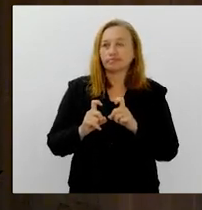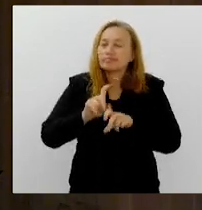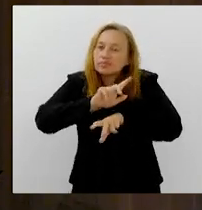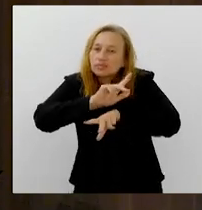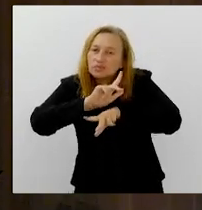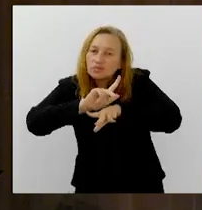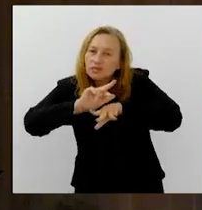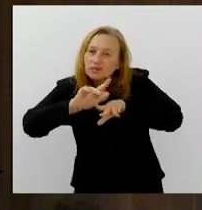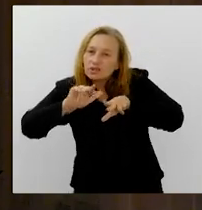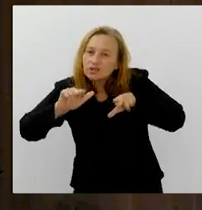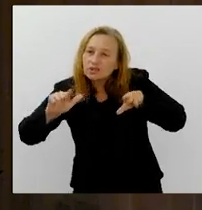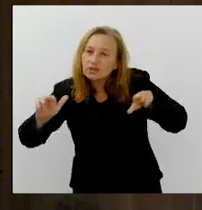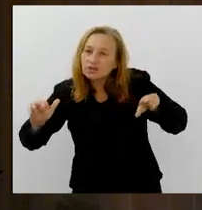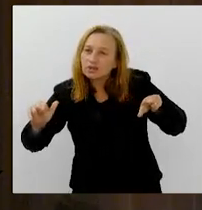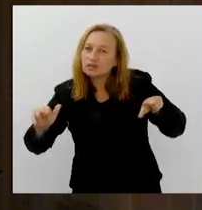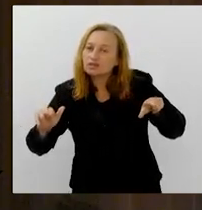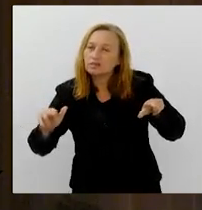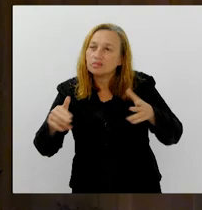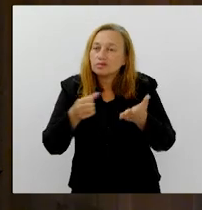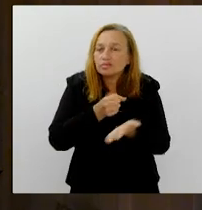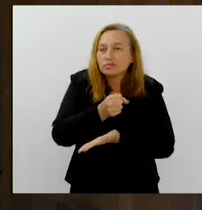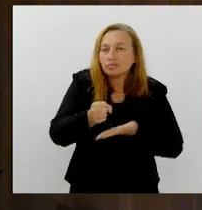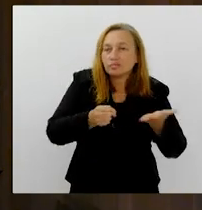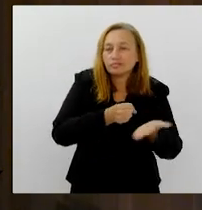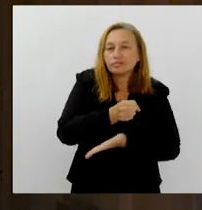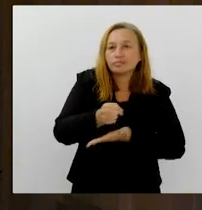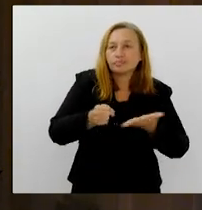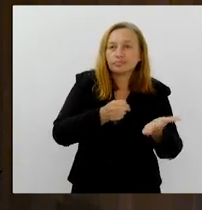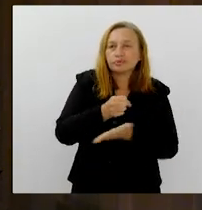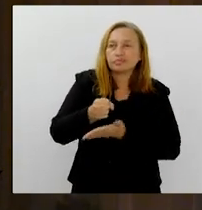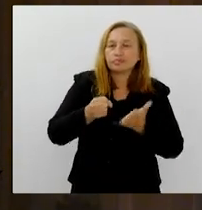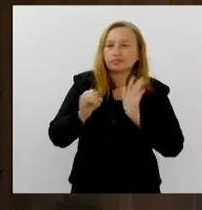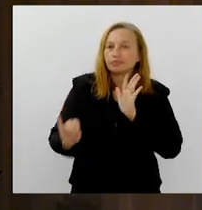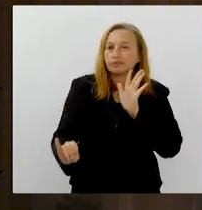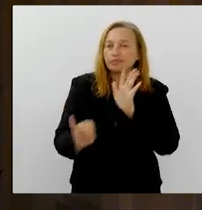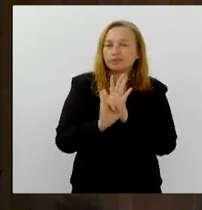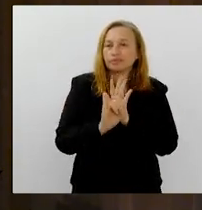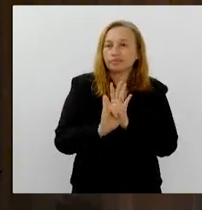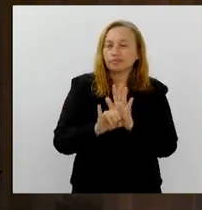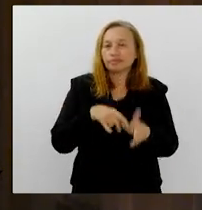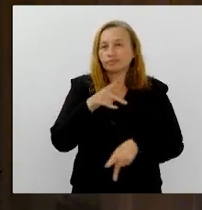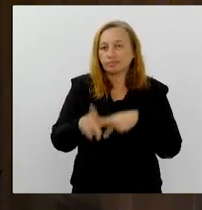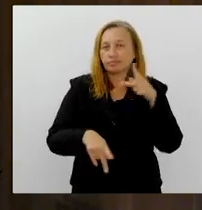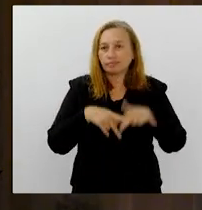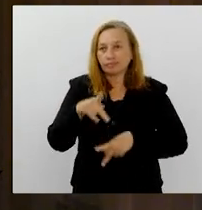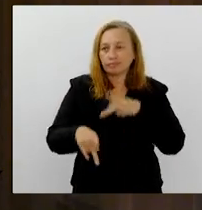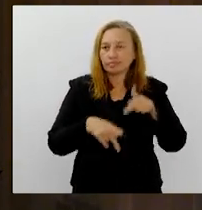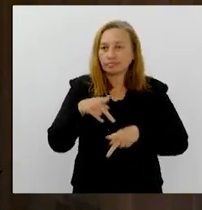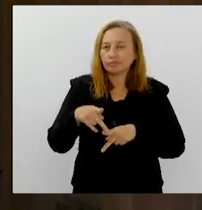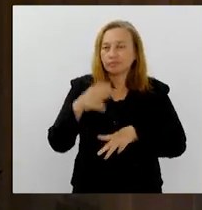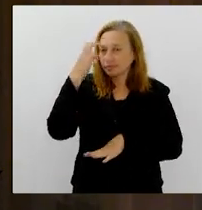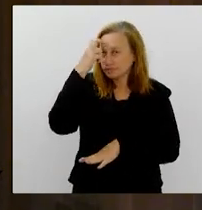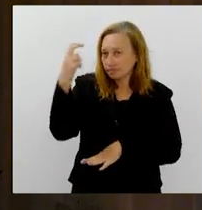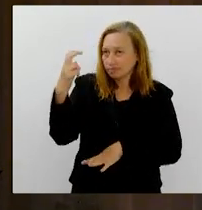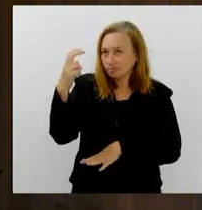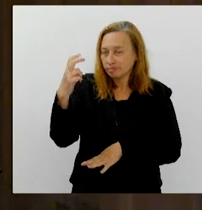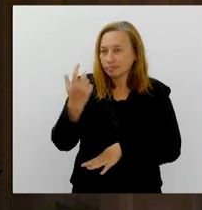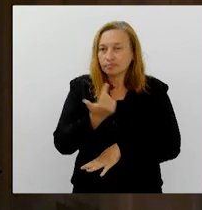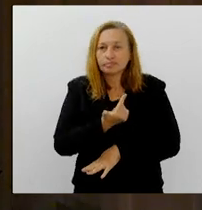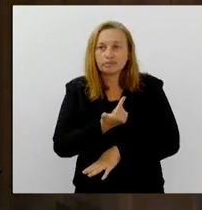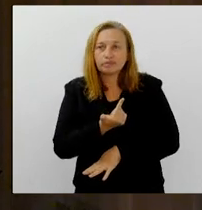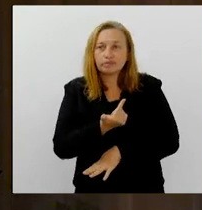diversidade são elementos constituintes da identidade de uma nação. Na cultura não